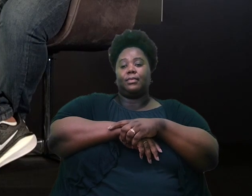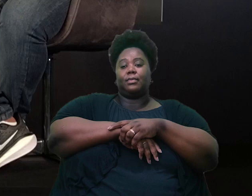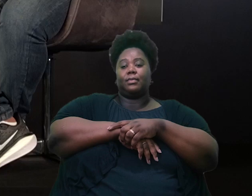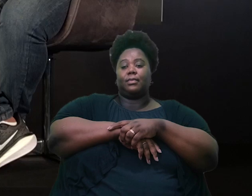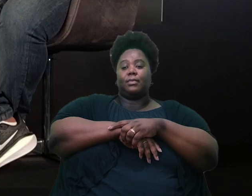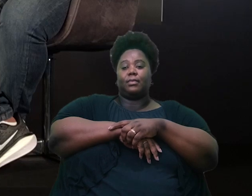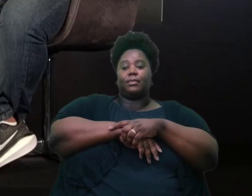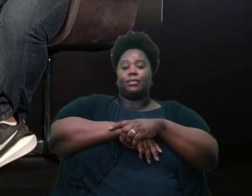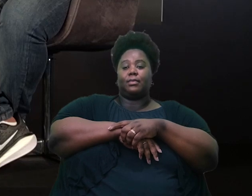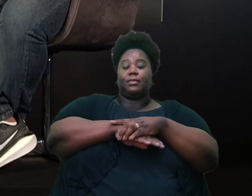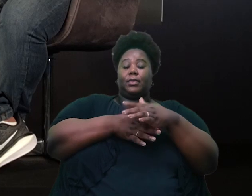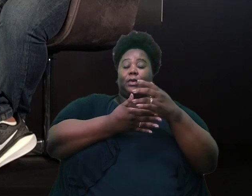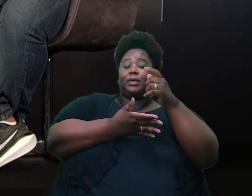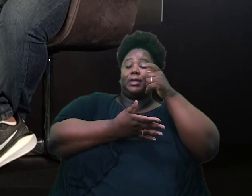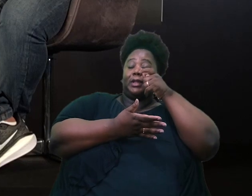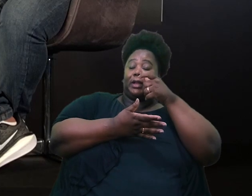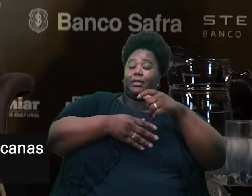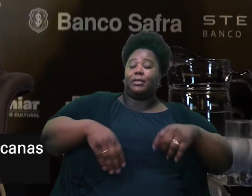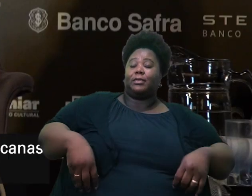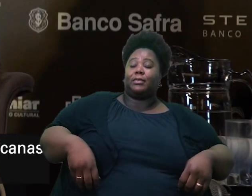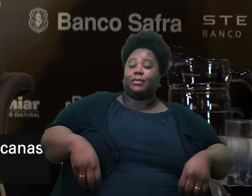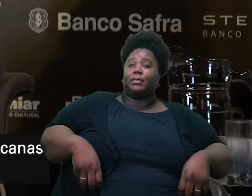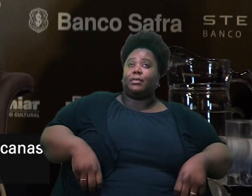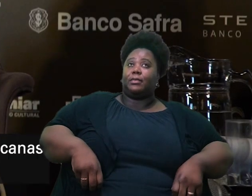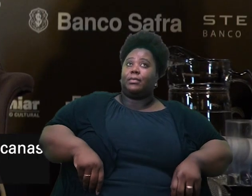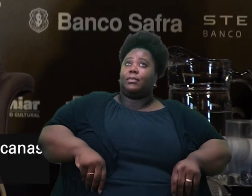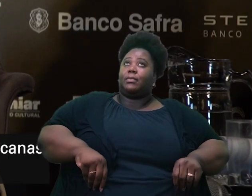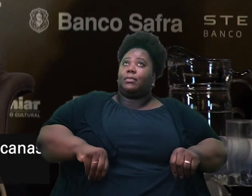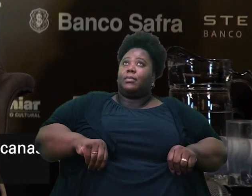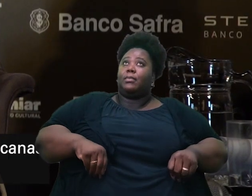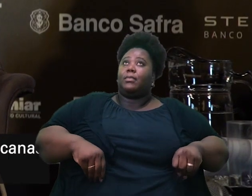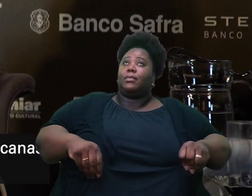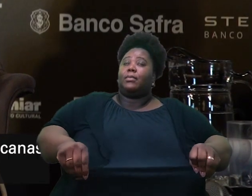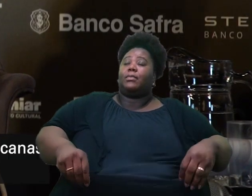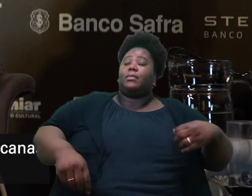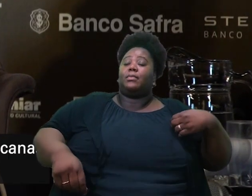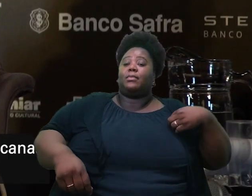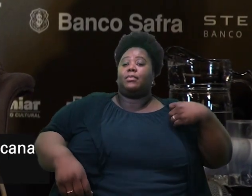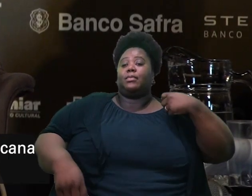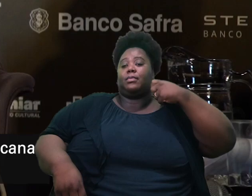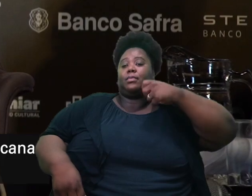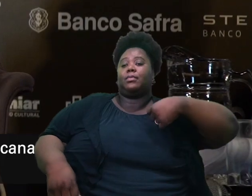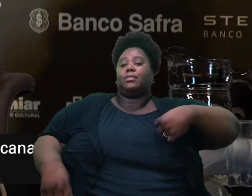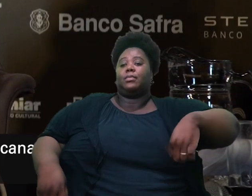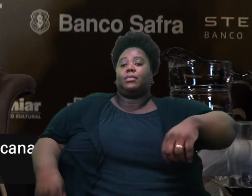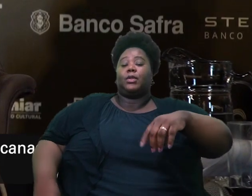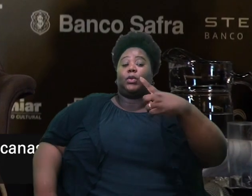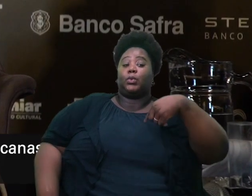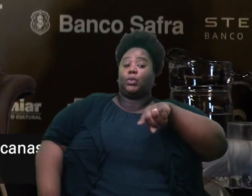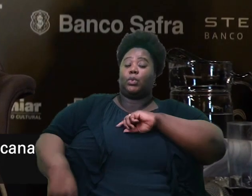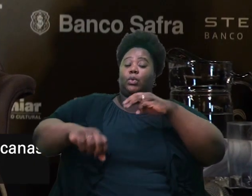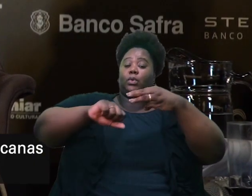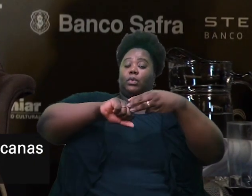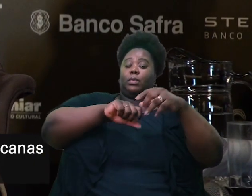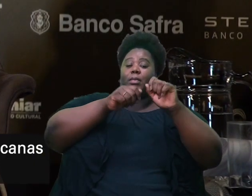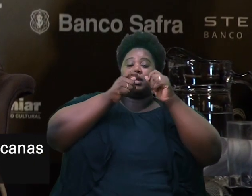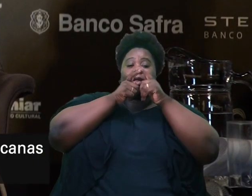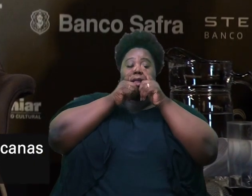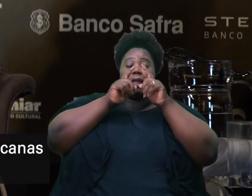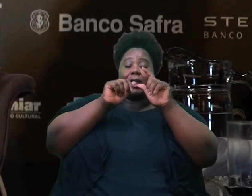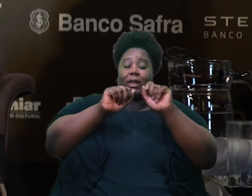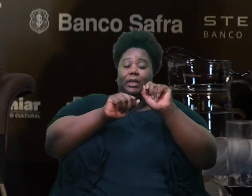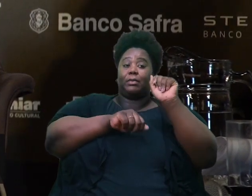E olha que coisa interessante. Os nossos mestres dessas línguas africanas, que são línguas